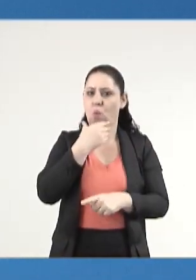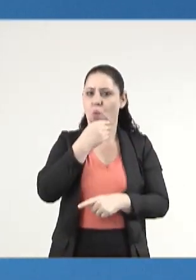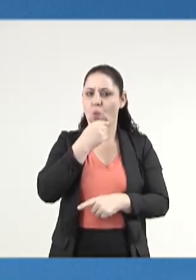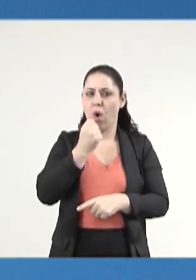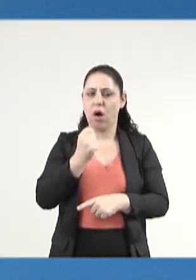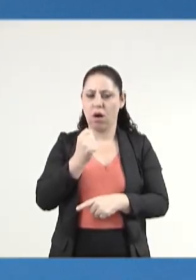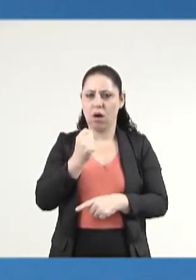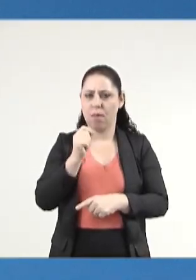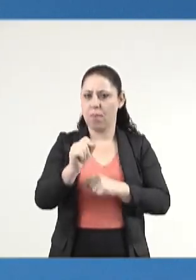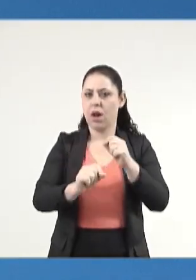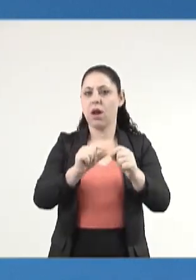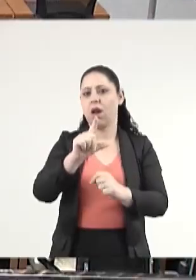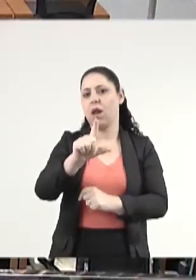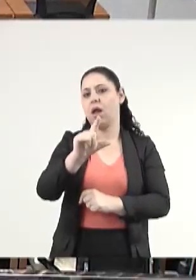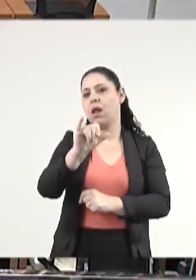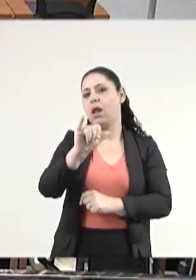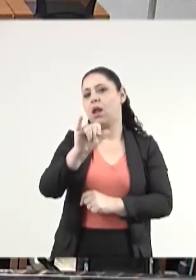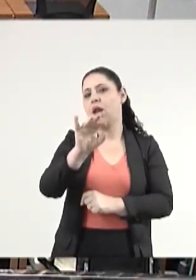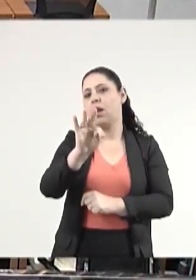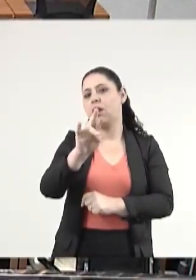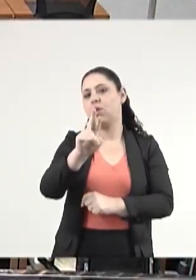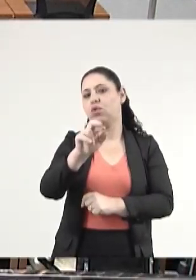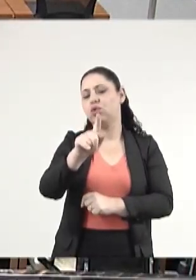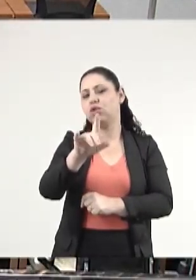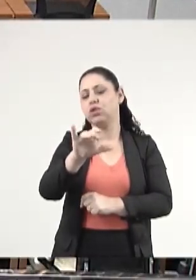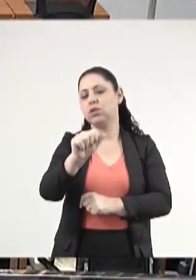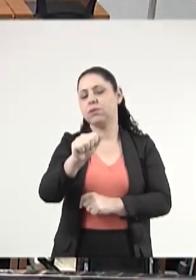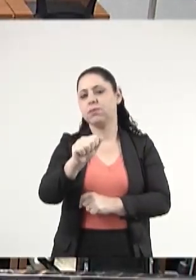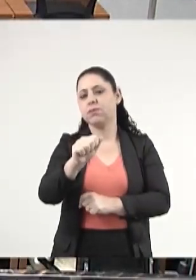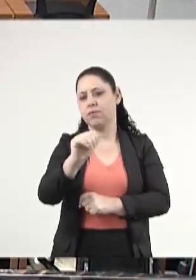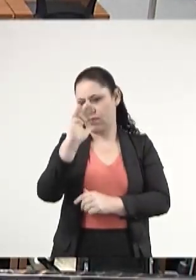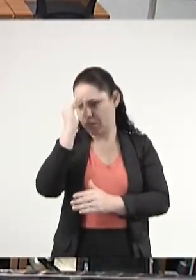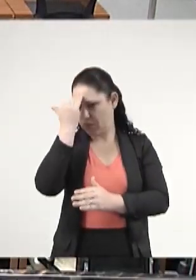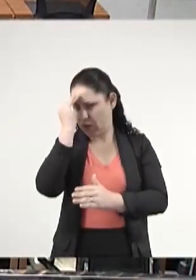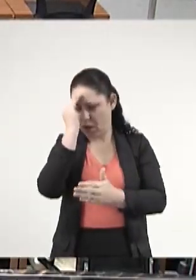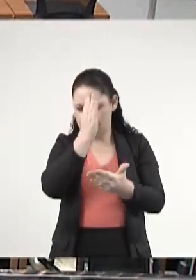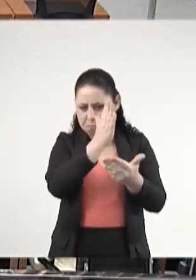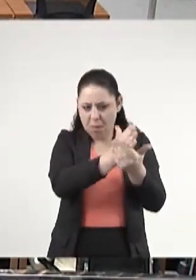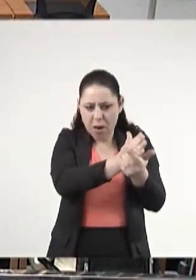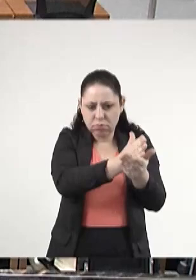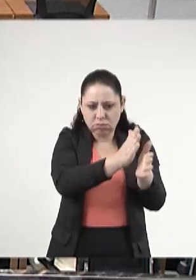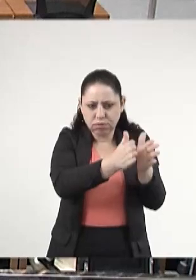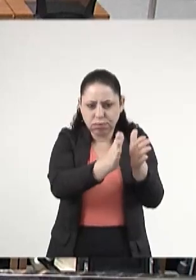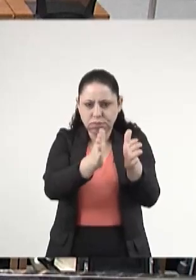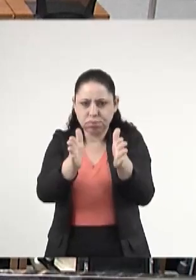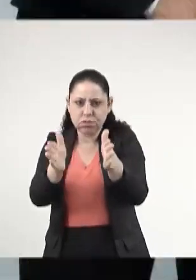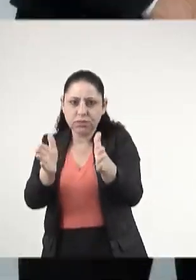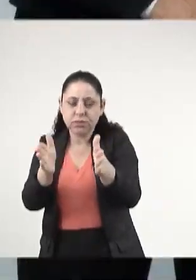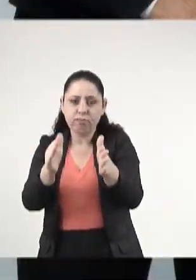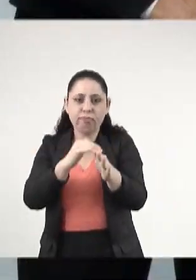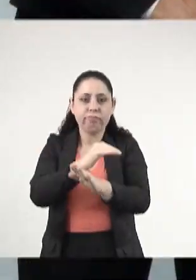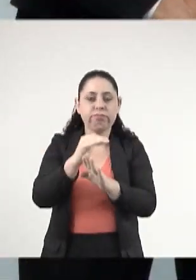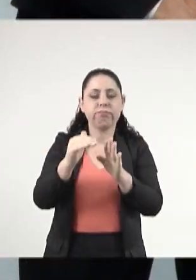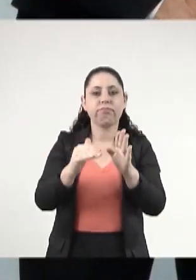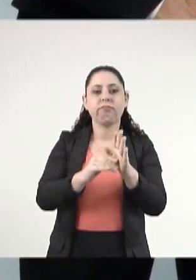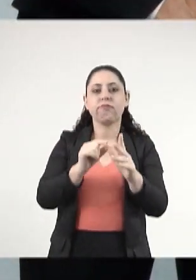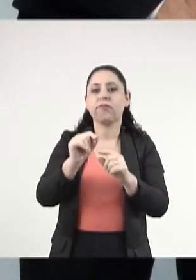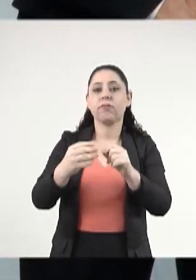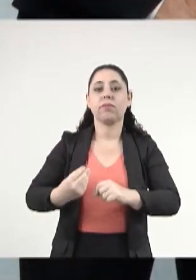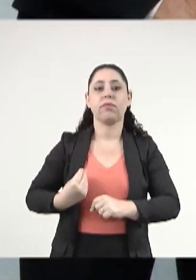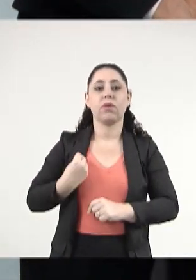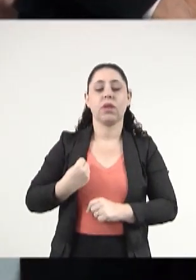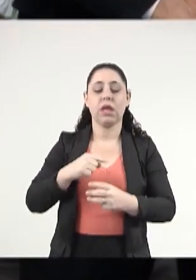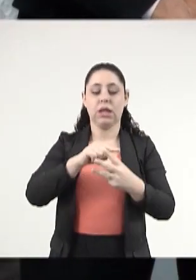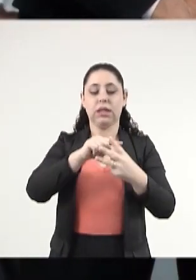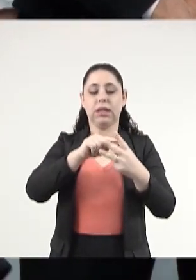de liturgia, de entendimento dos procedimentos da liturgia, com a